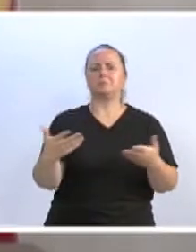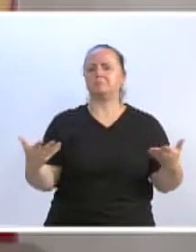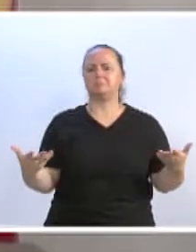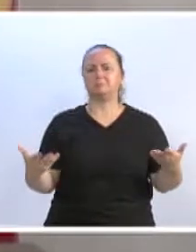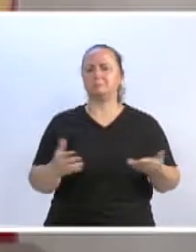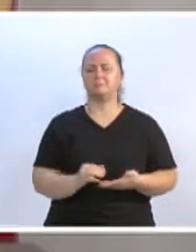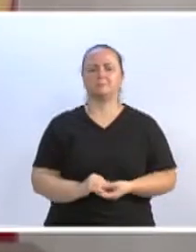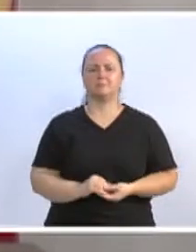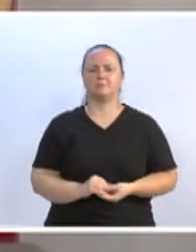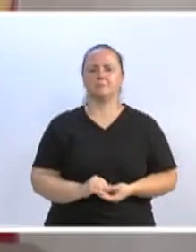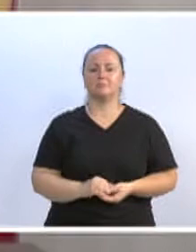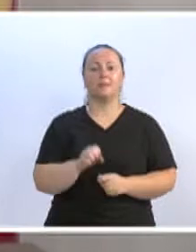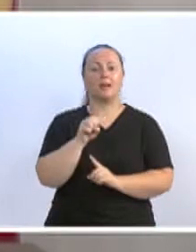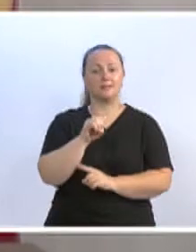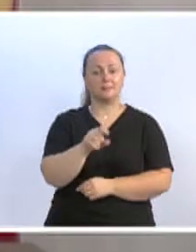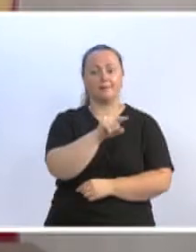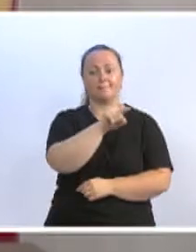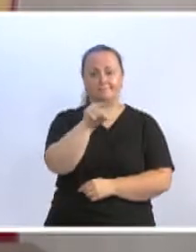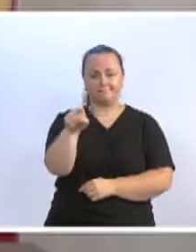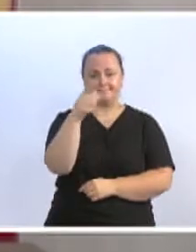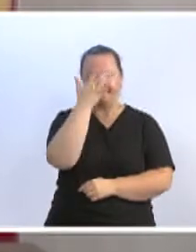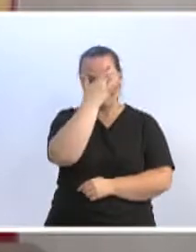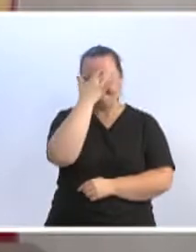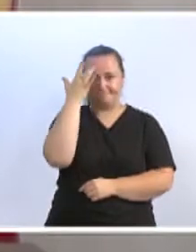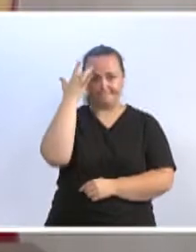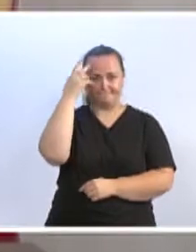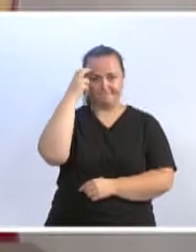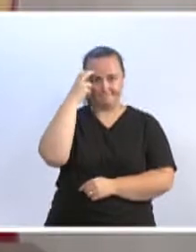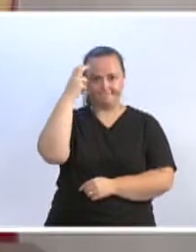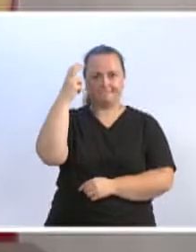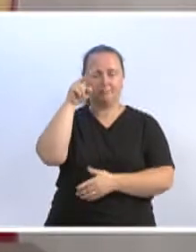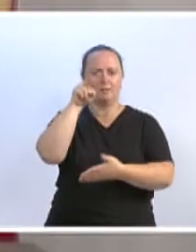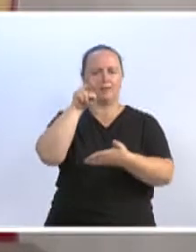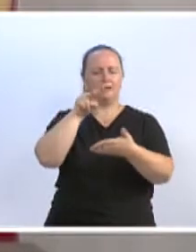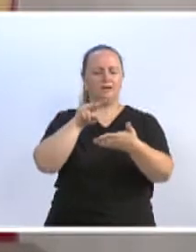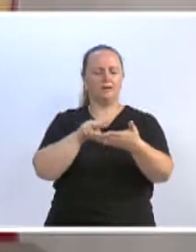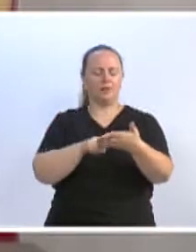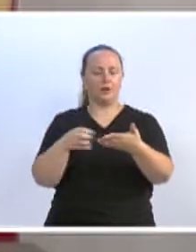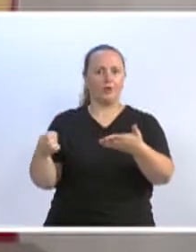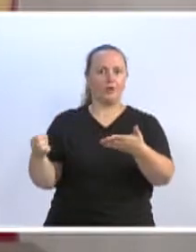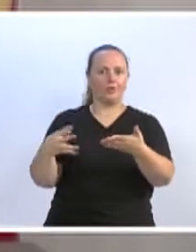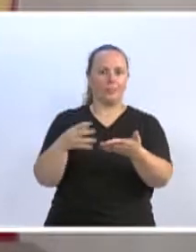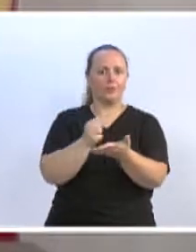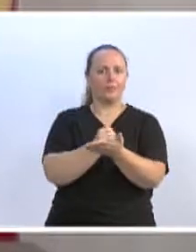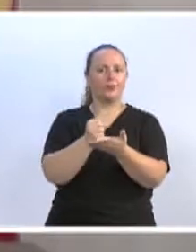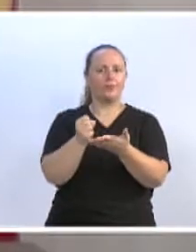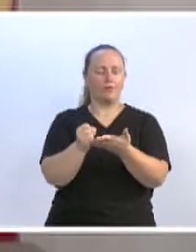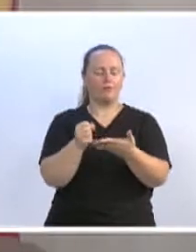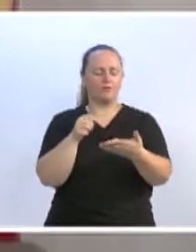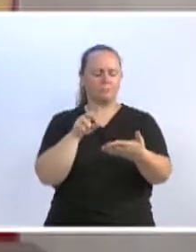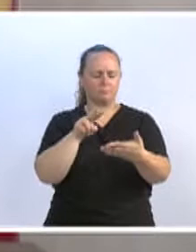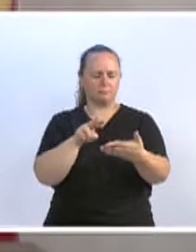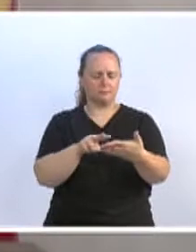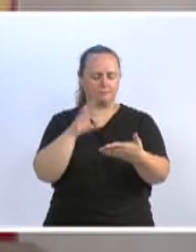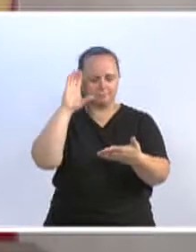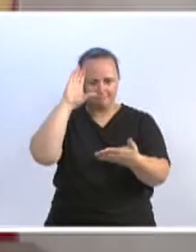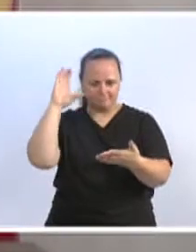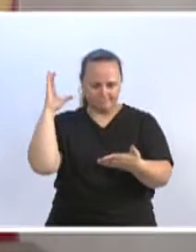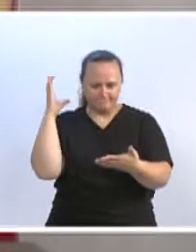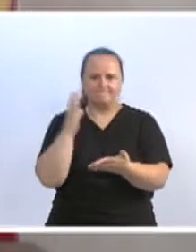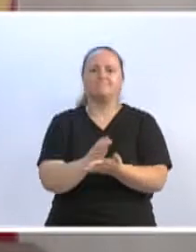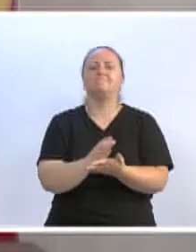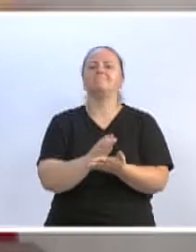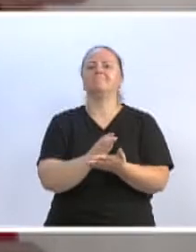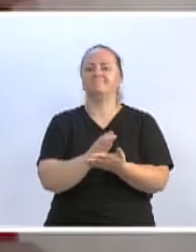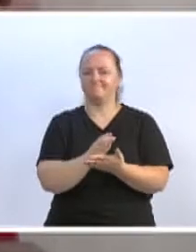se você for uma pessoa inteligente, você vai ler o Novo Testamento com muito mais confiança do que quando você lê